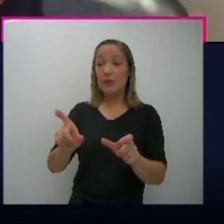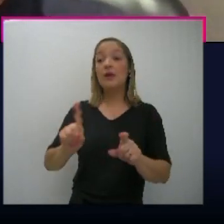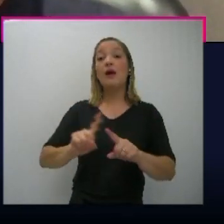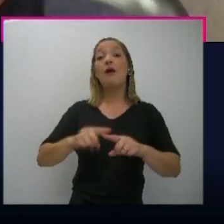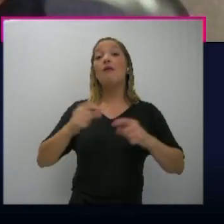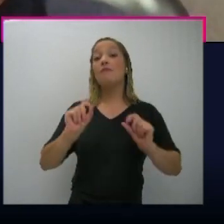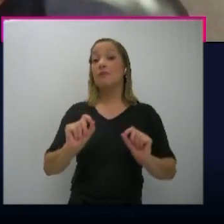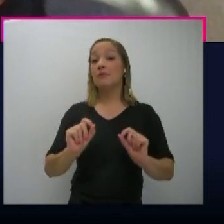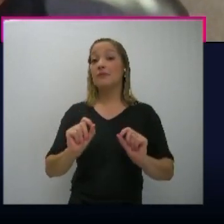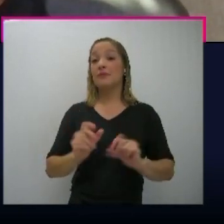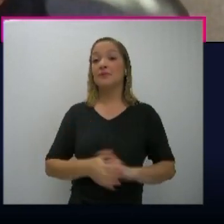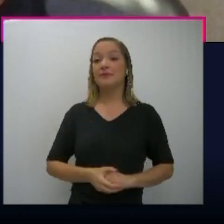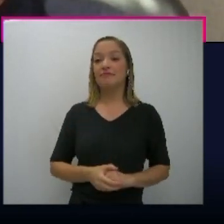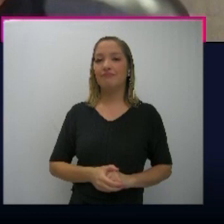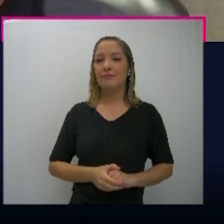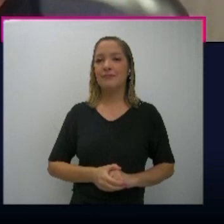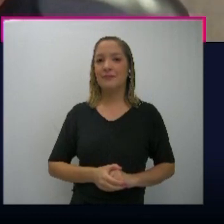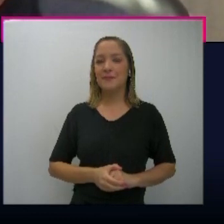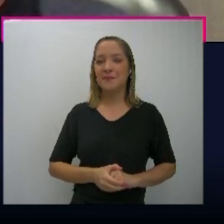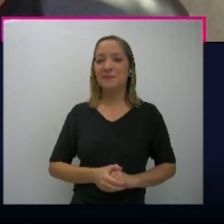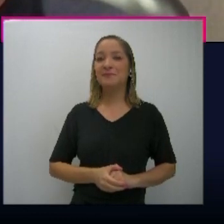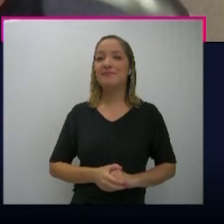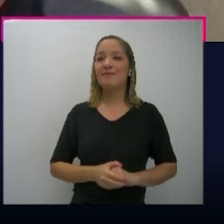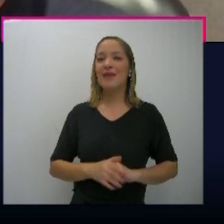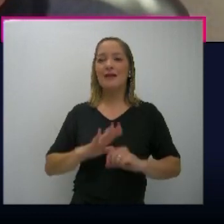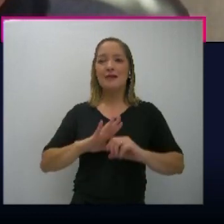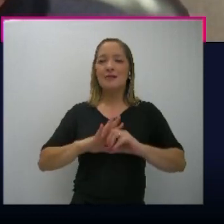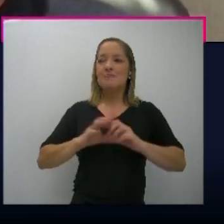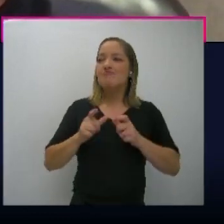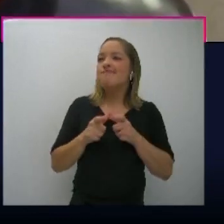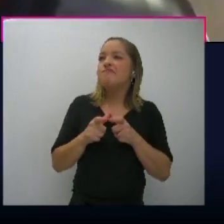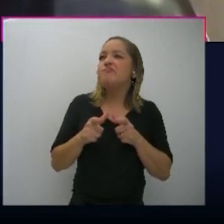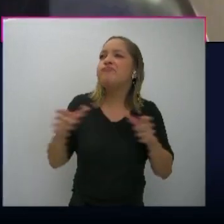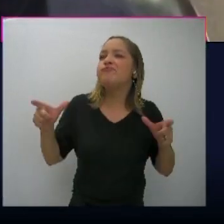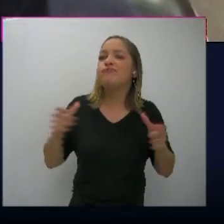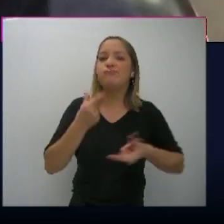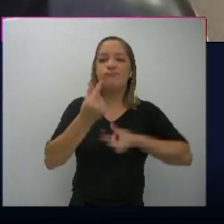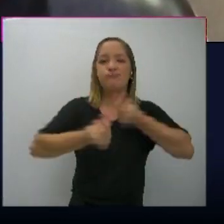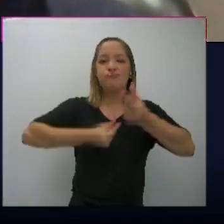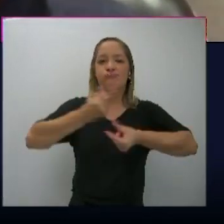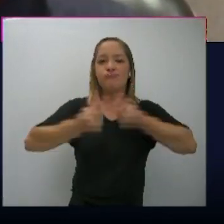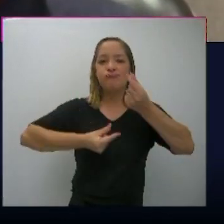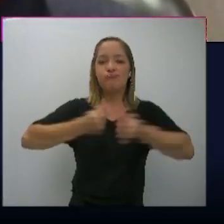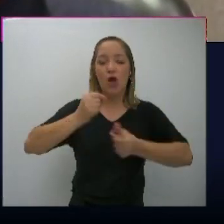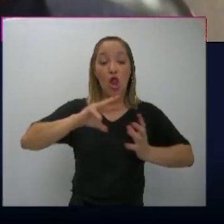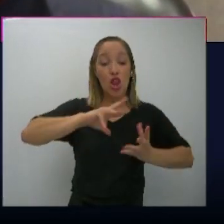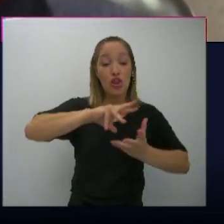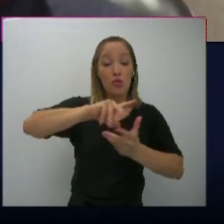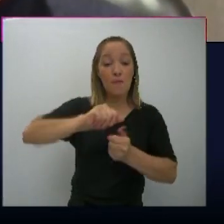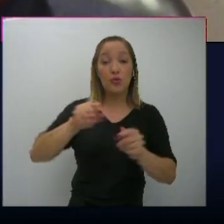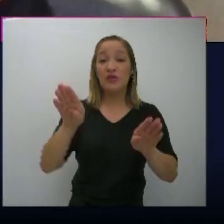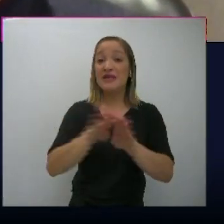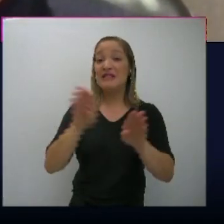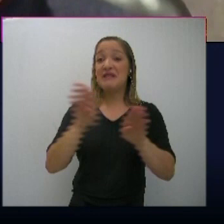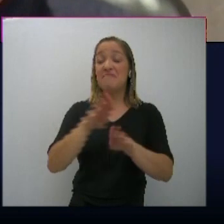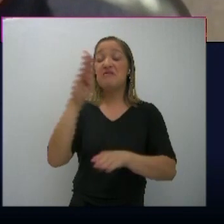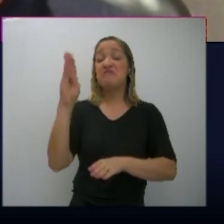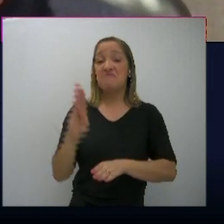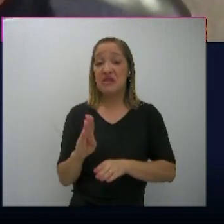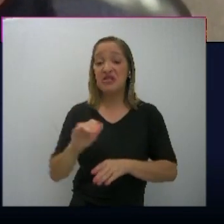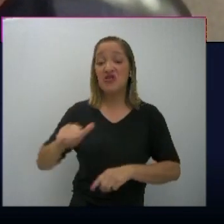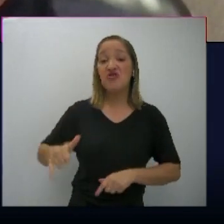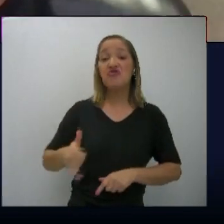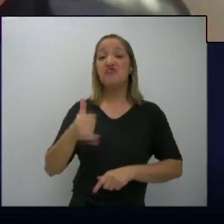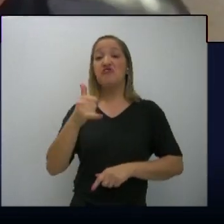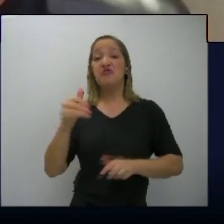essa expansão monetária toda que teve no Brasil e no mundo como um todo né onde TV com juros chegaram a incríveis de dois por cento ao ano